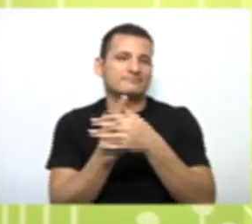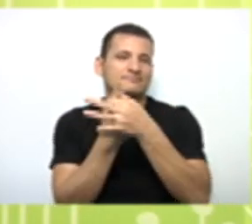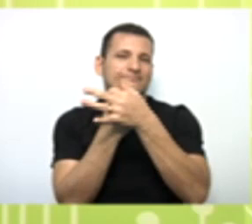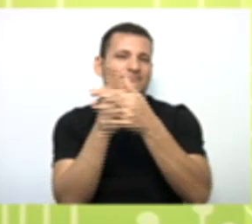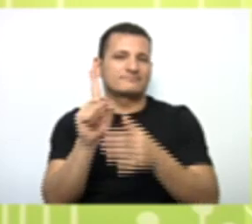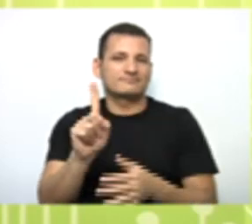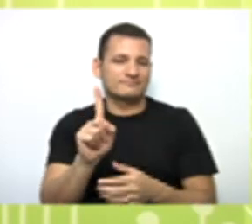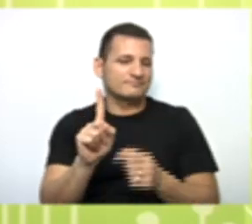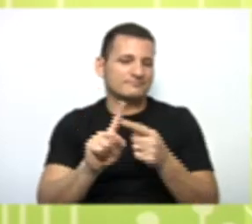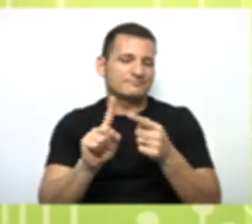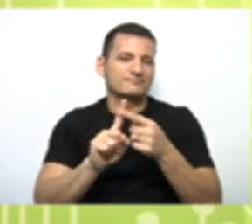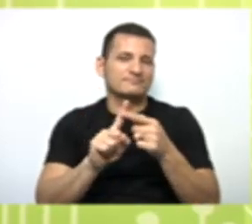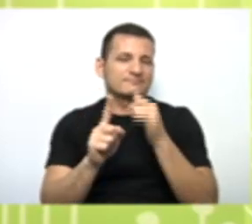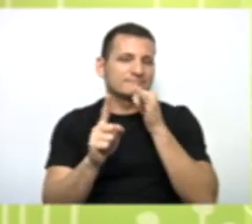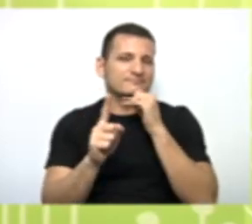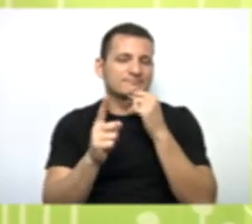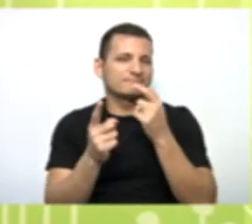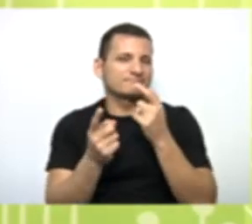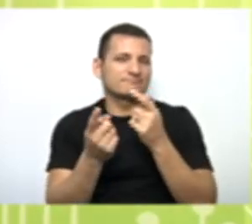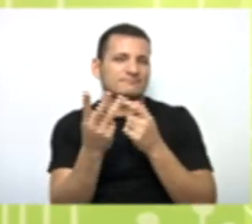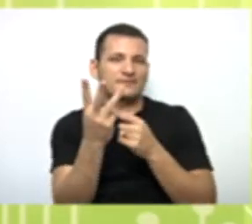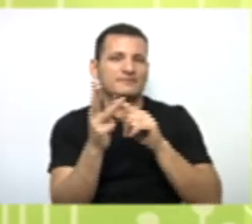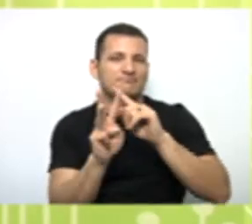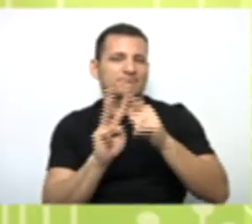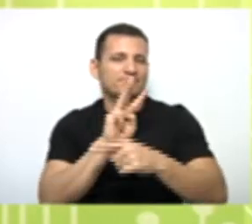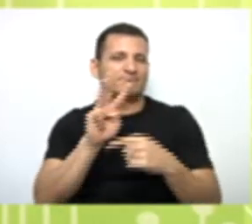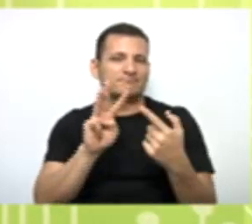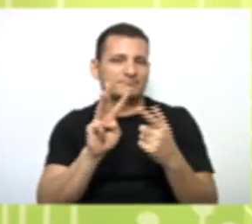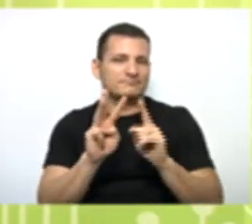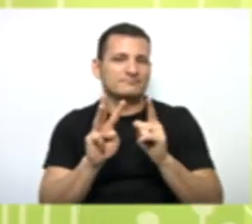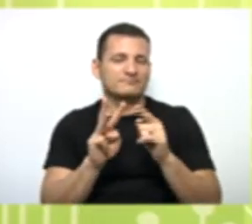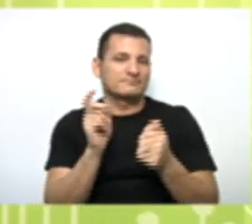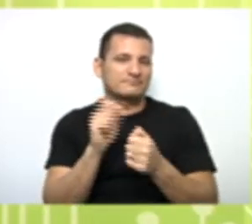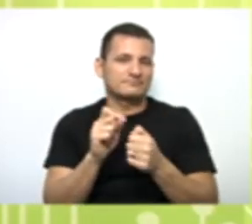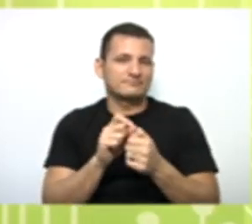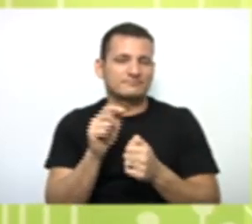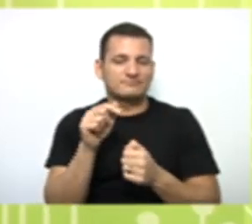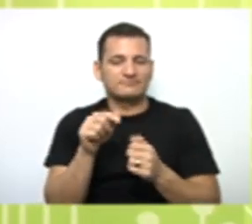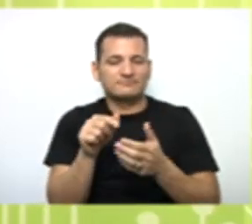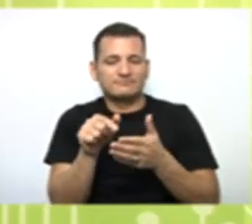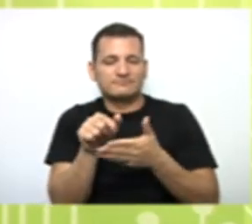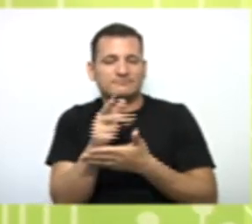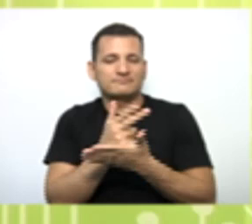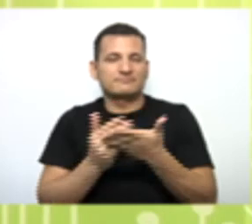desenha uma mão com um número 3 assim. Não justificava. Então, vamos fazer uma representação